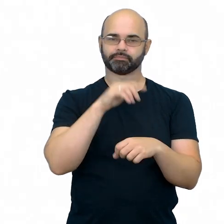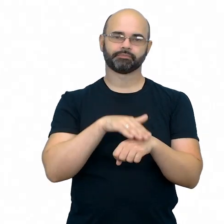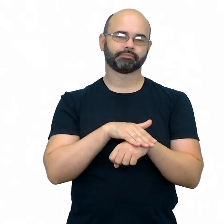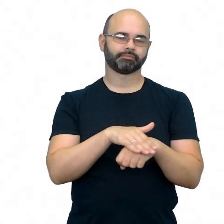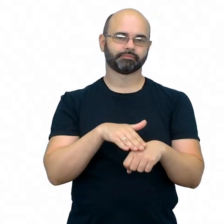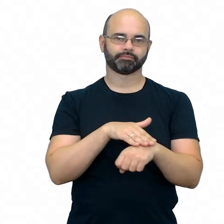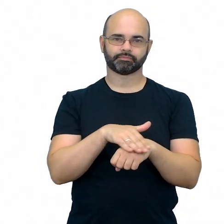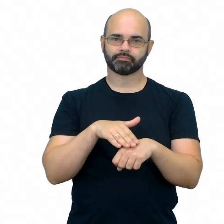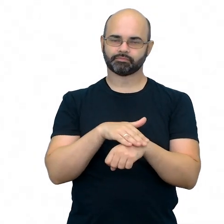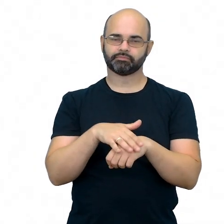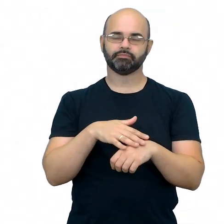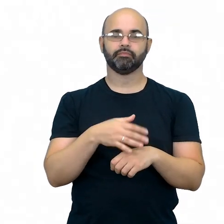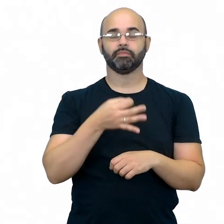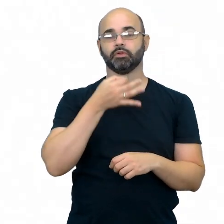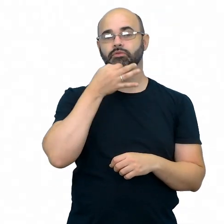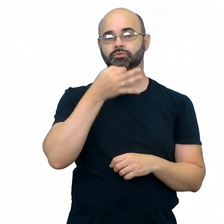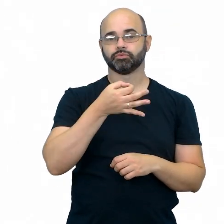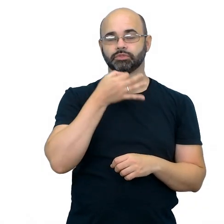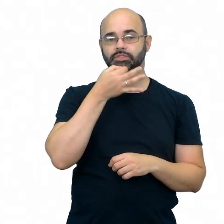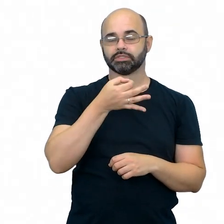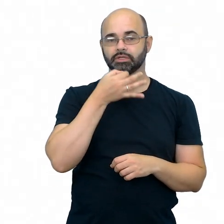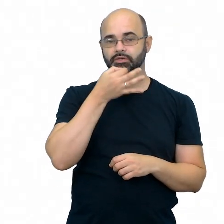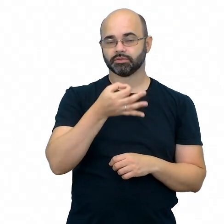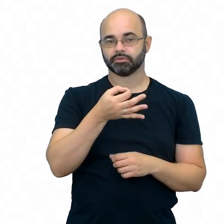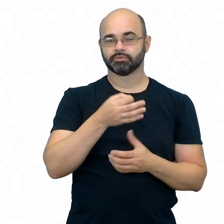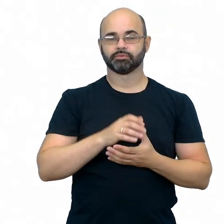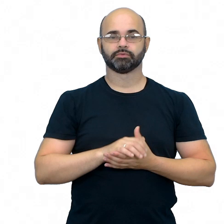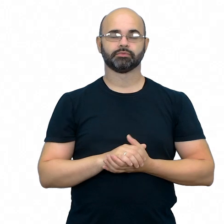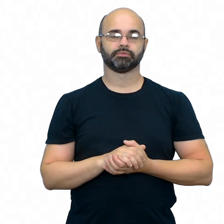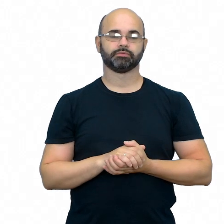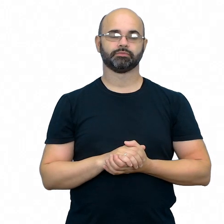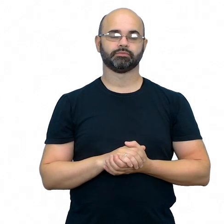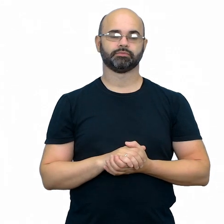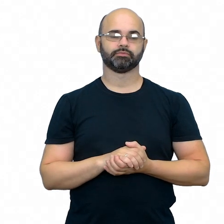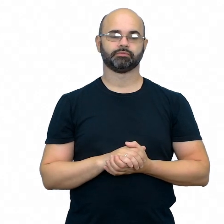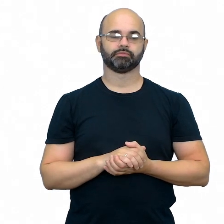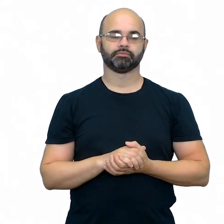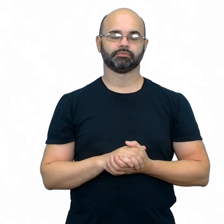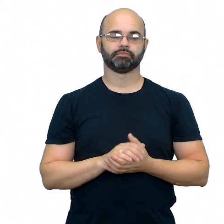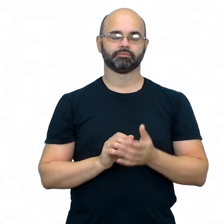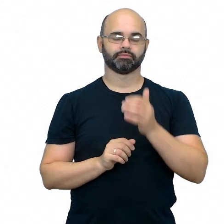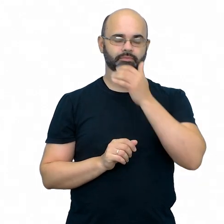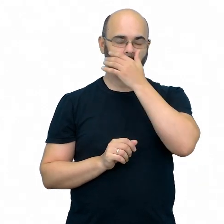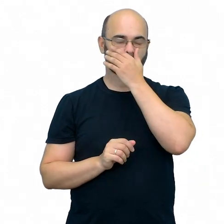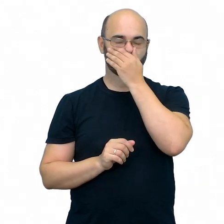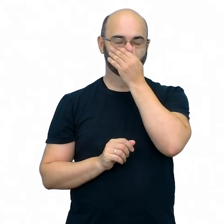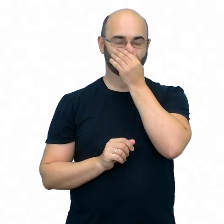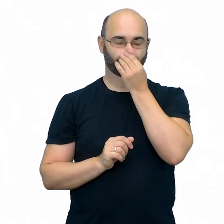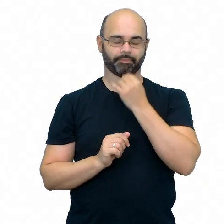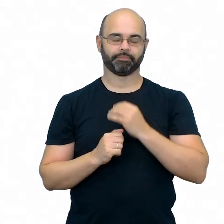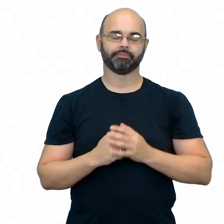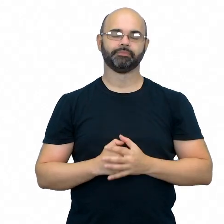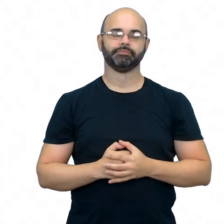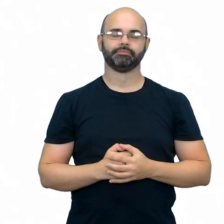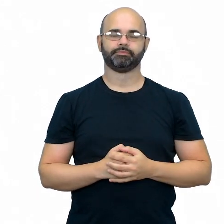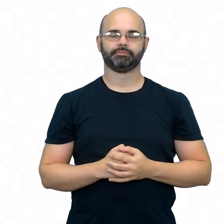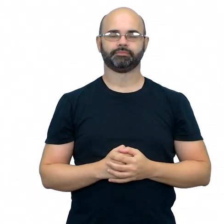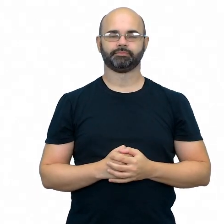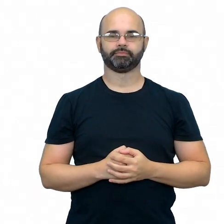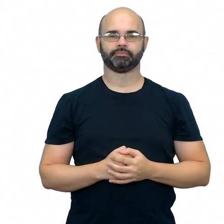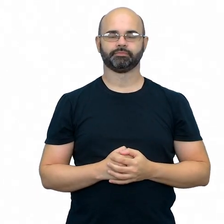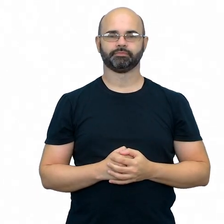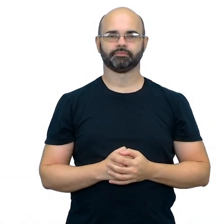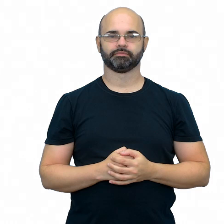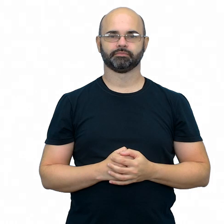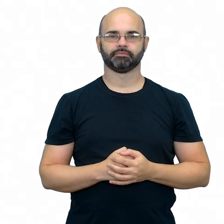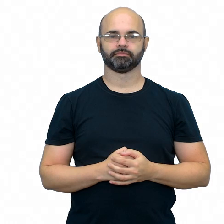essas sugestões, elas promovem também um ambiente para um estudante protagonista, um